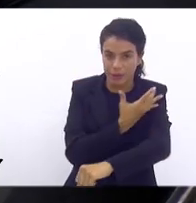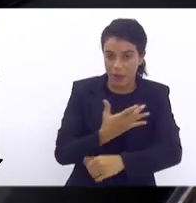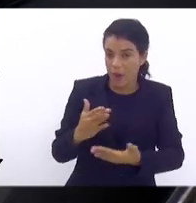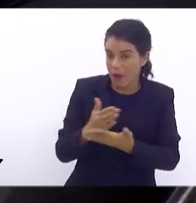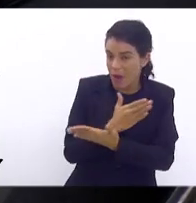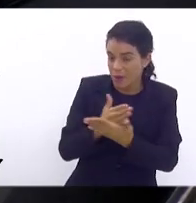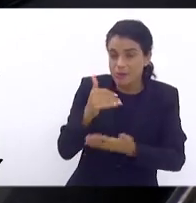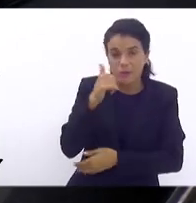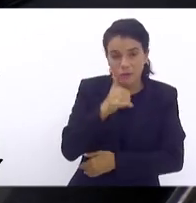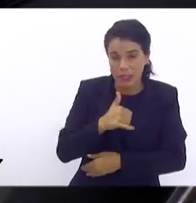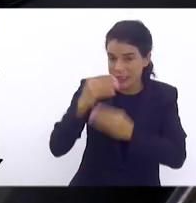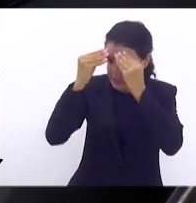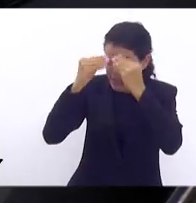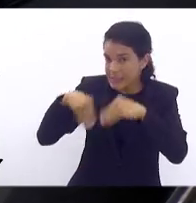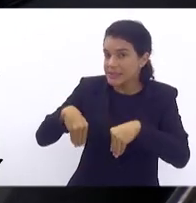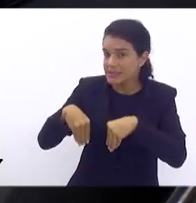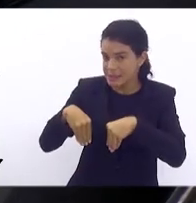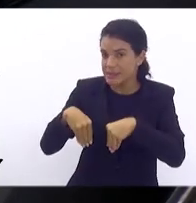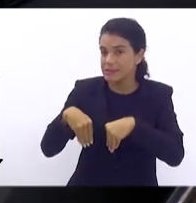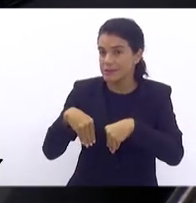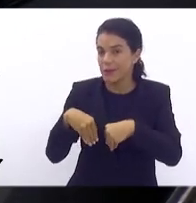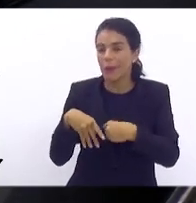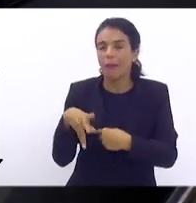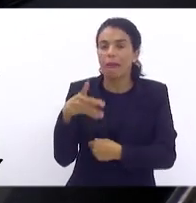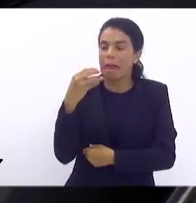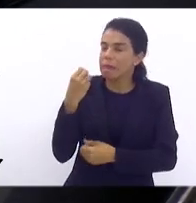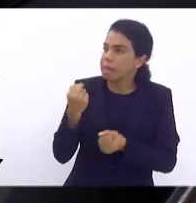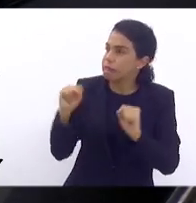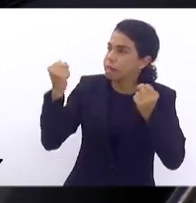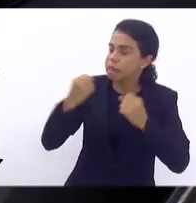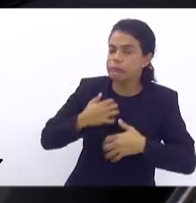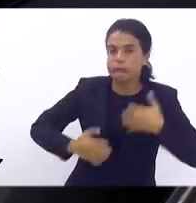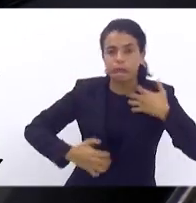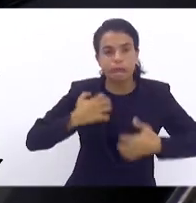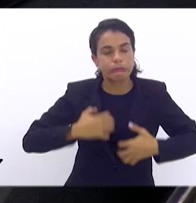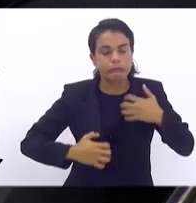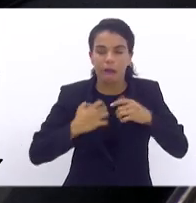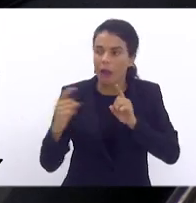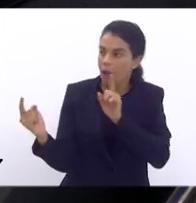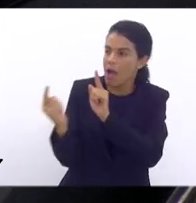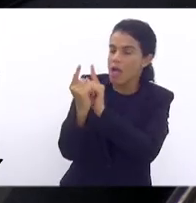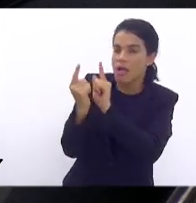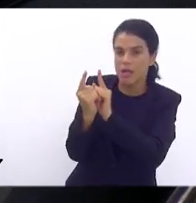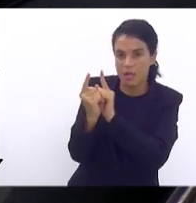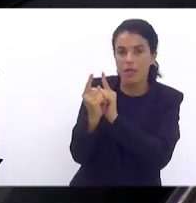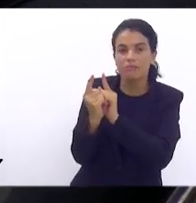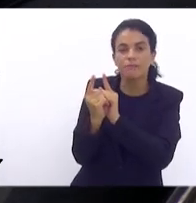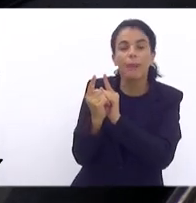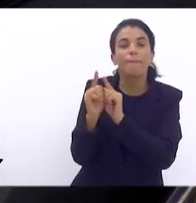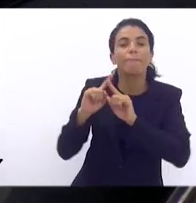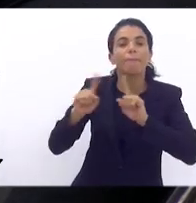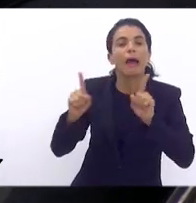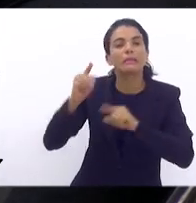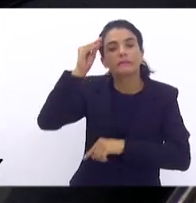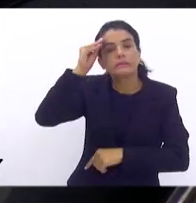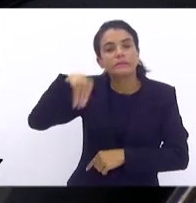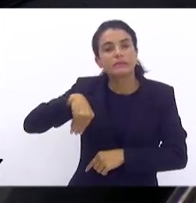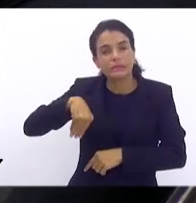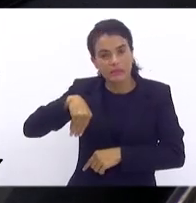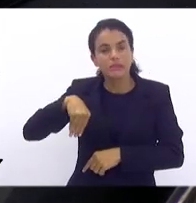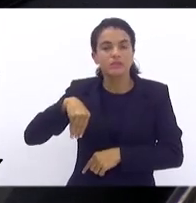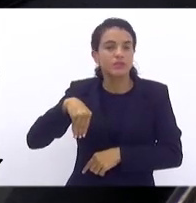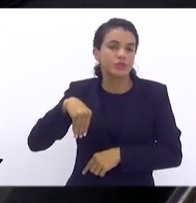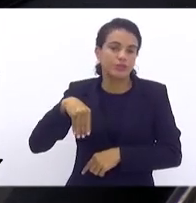desistiram inicialmente buscaram assim indignadas buscaram o atendimento mas acabaram desistindo